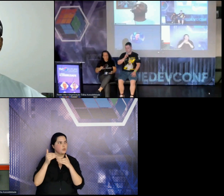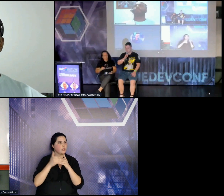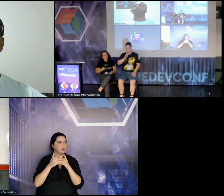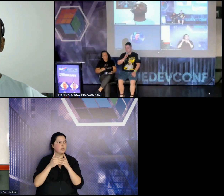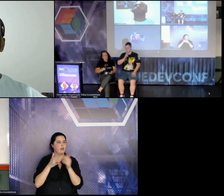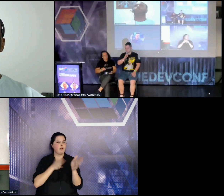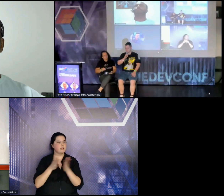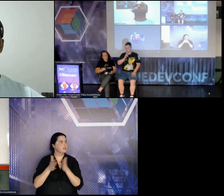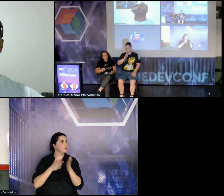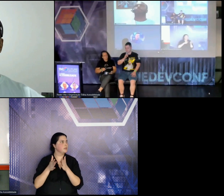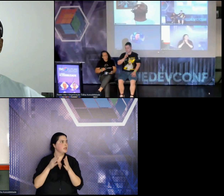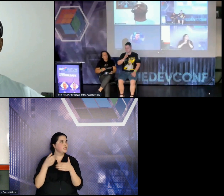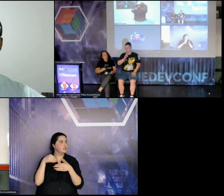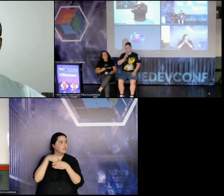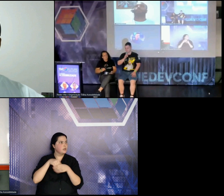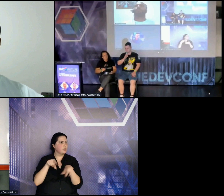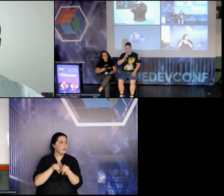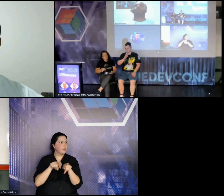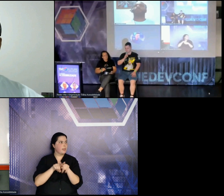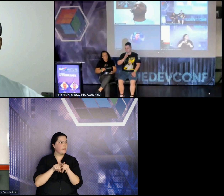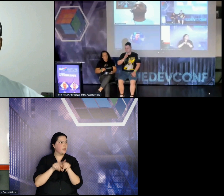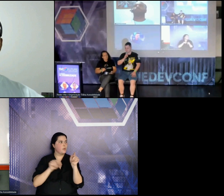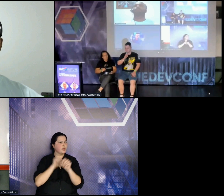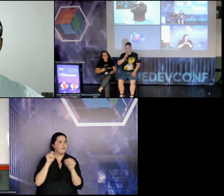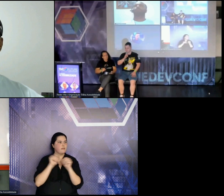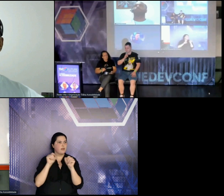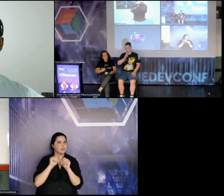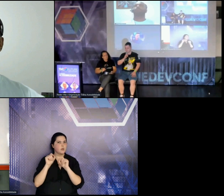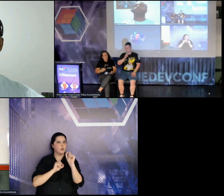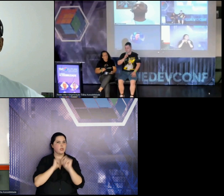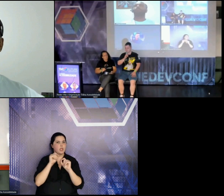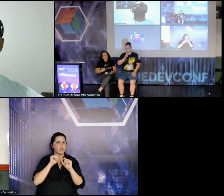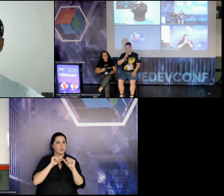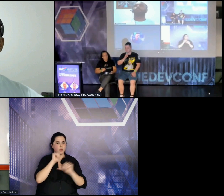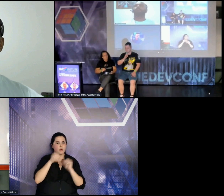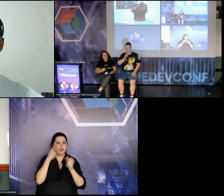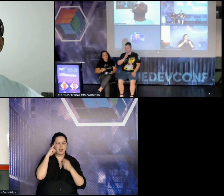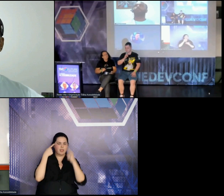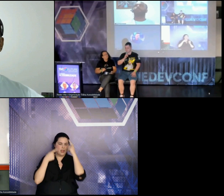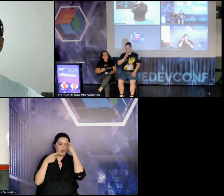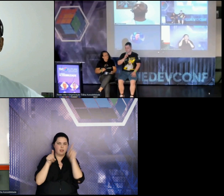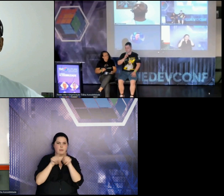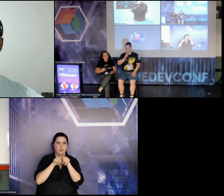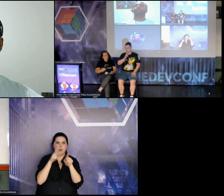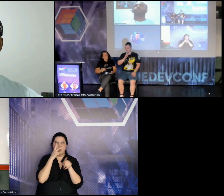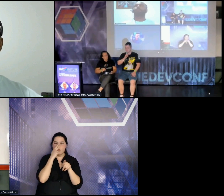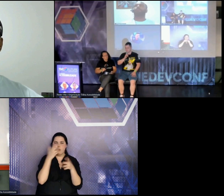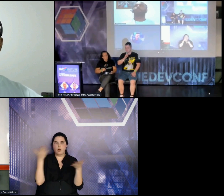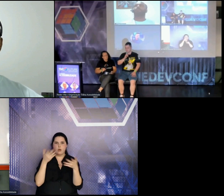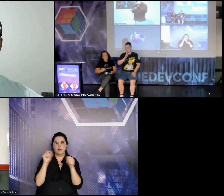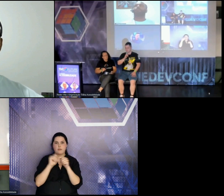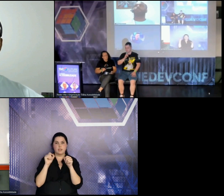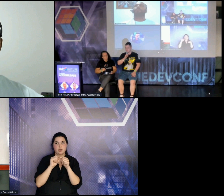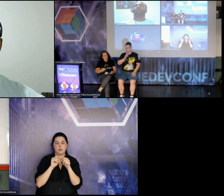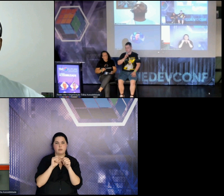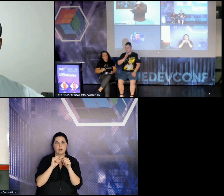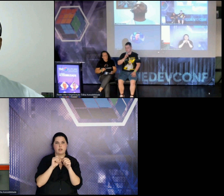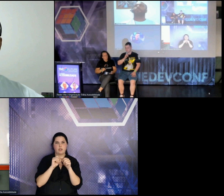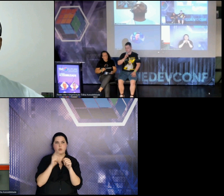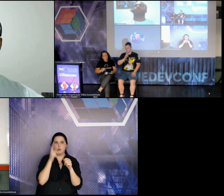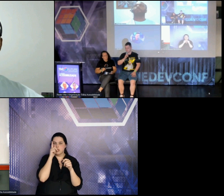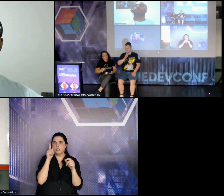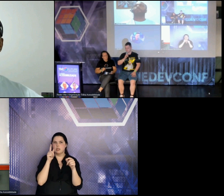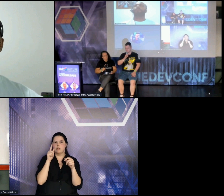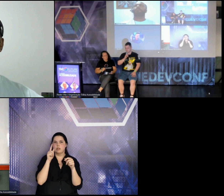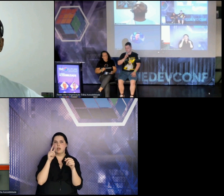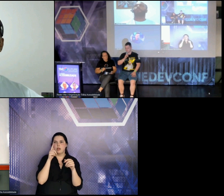a acessibilidade ali dentro, né? O que a gente faz é trocar as ideias, que nem a gente está fazendo agora, para que a gente possa